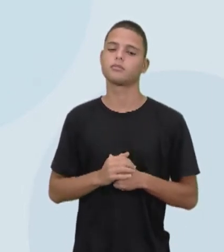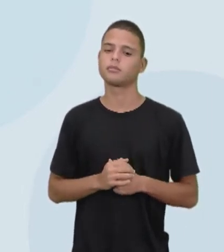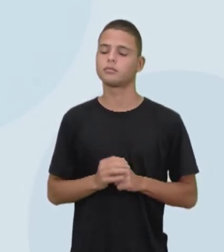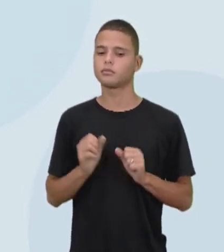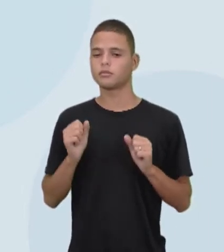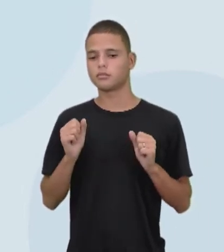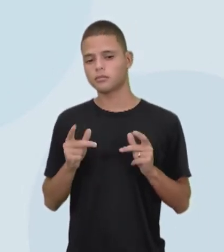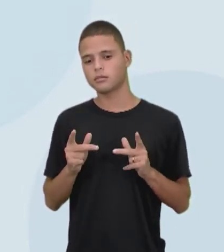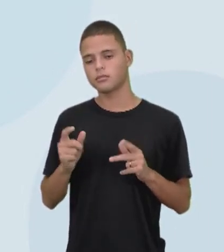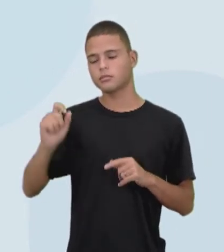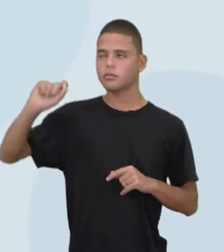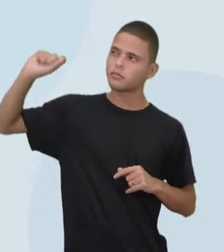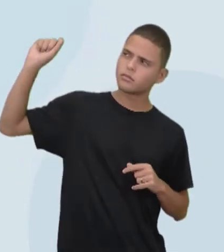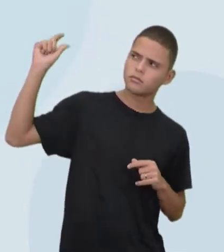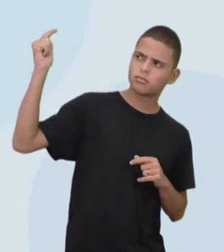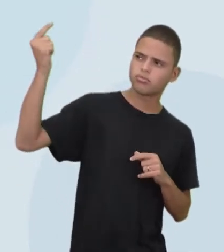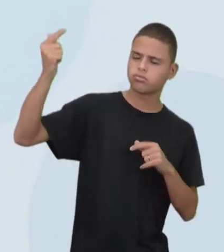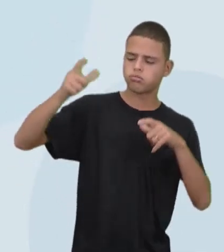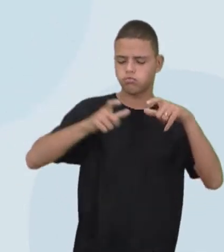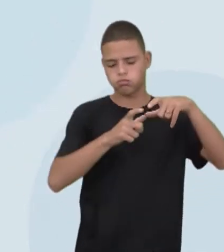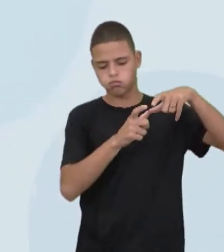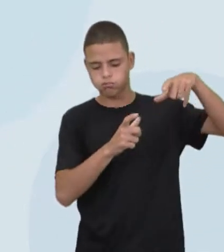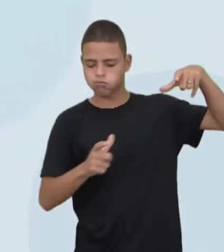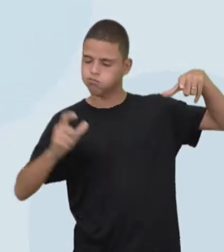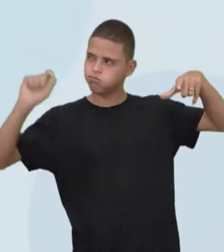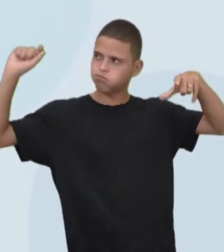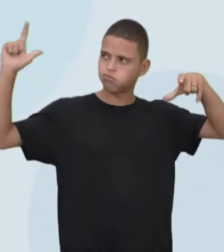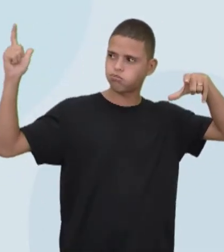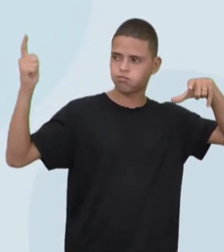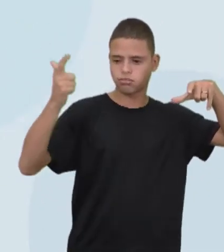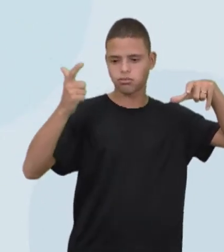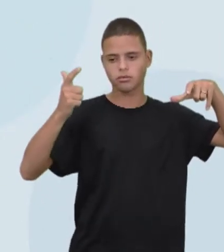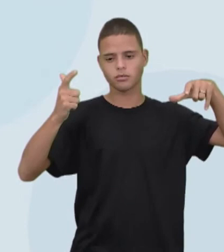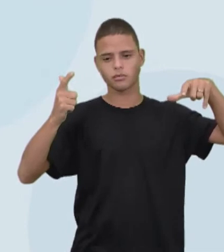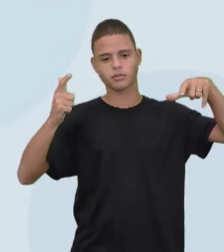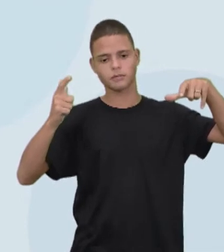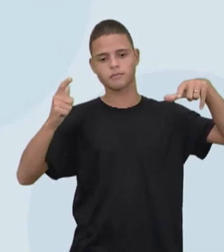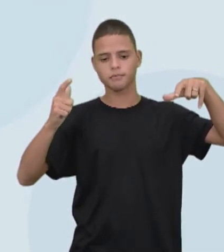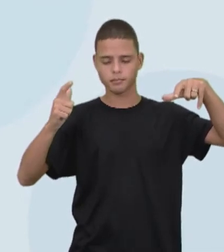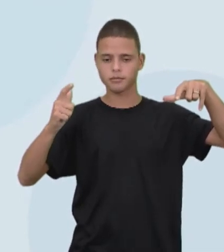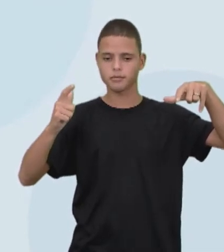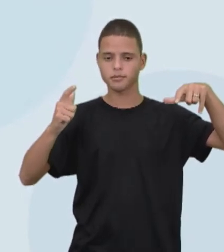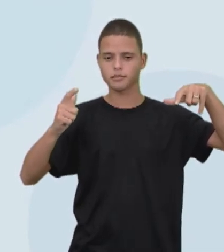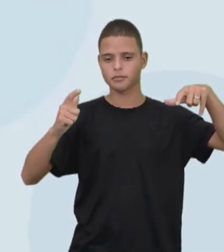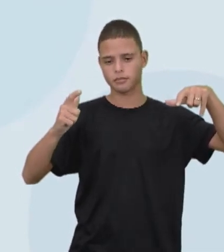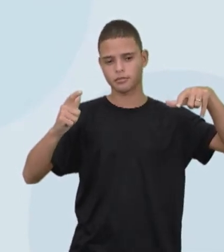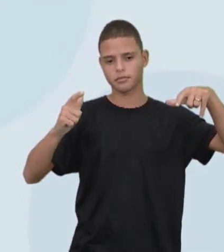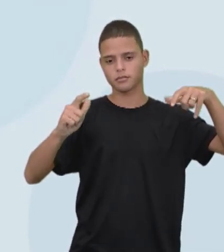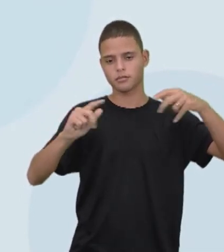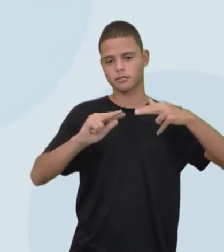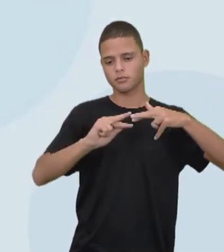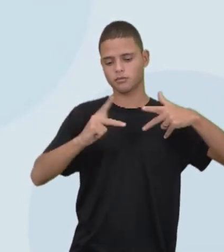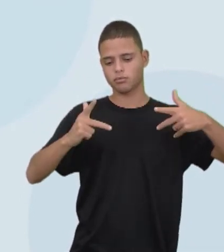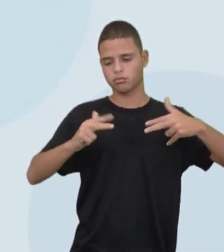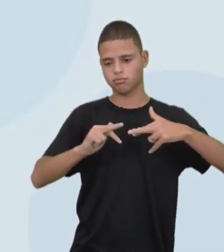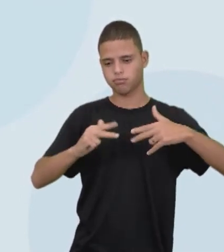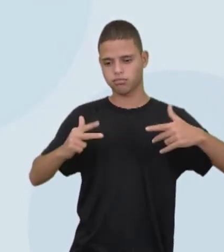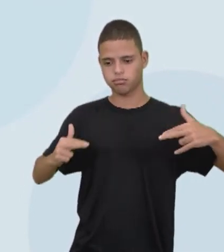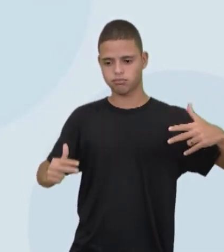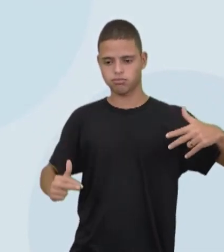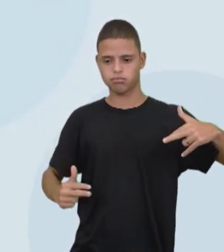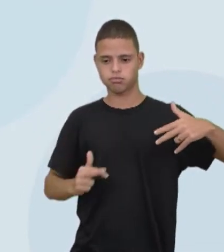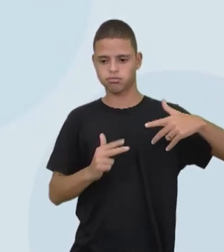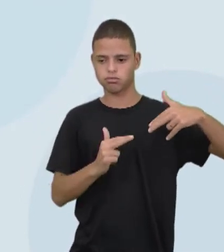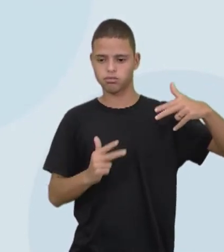lá. A luz solar bate na placa, nesta placa fotovoltaica, arrancando elétrons da placa. Os